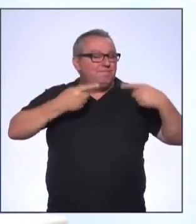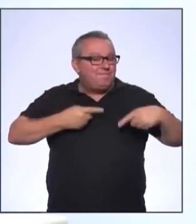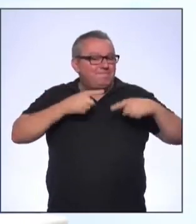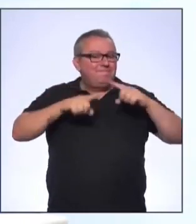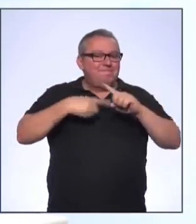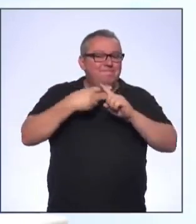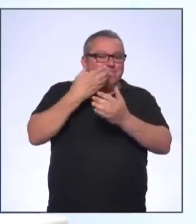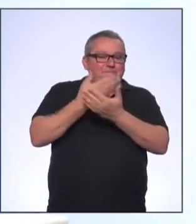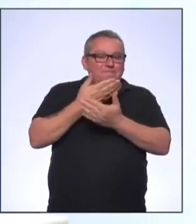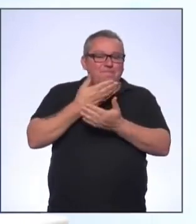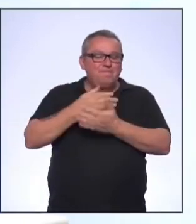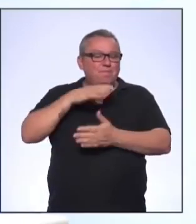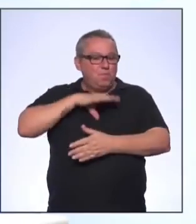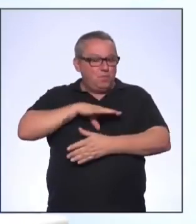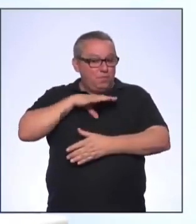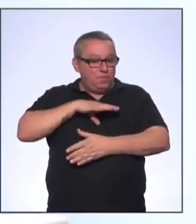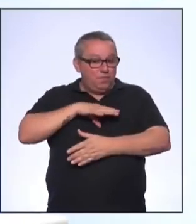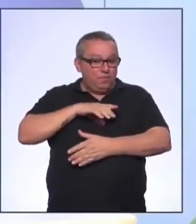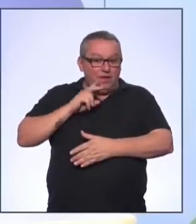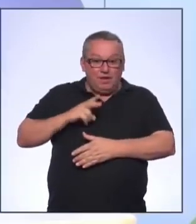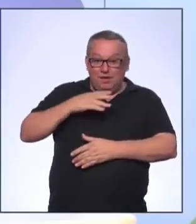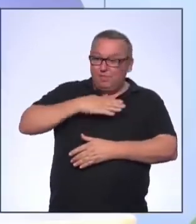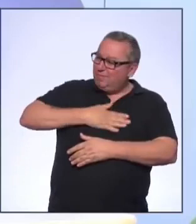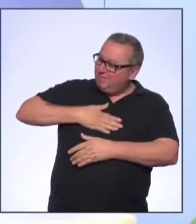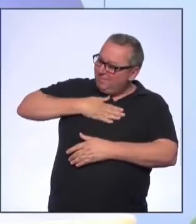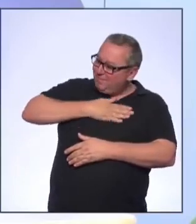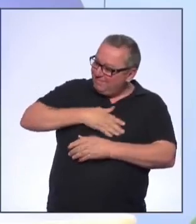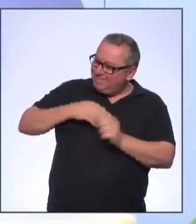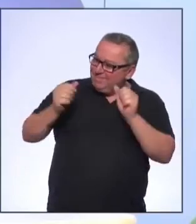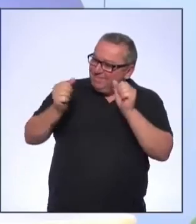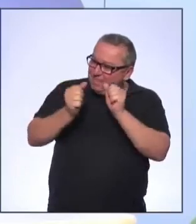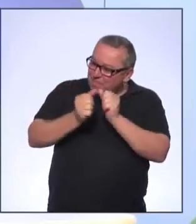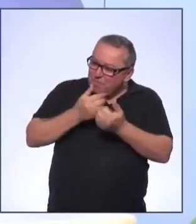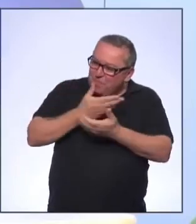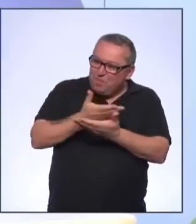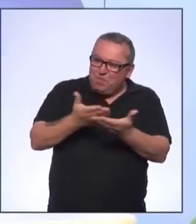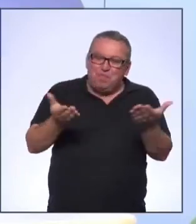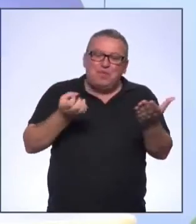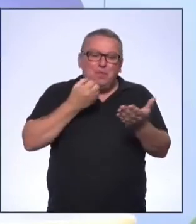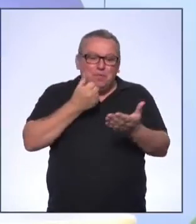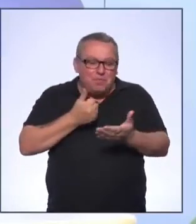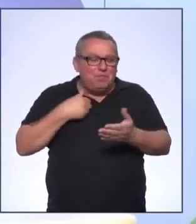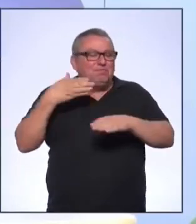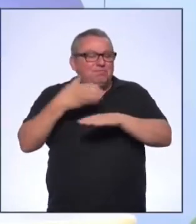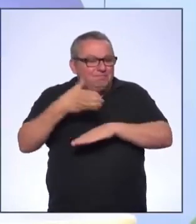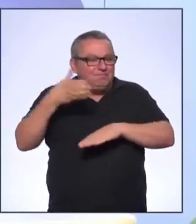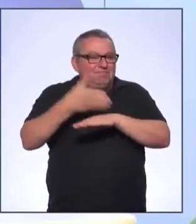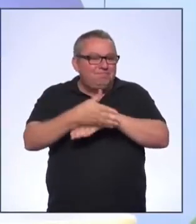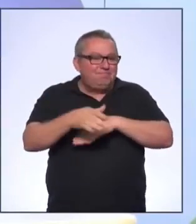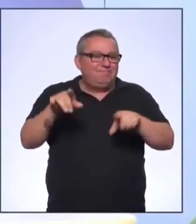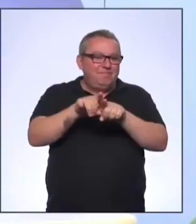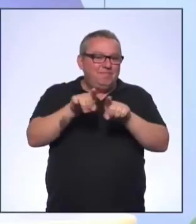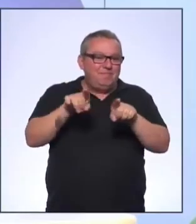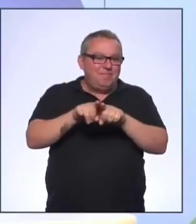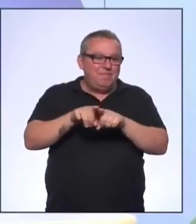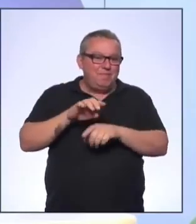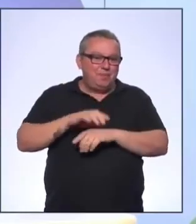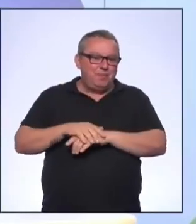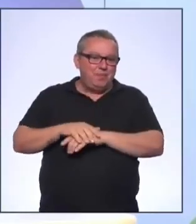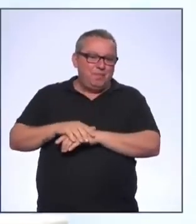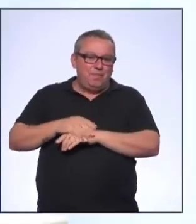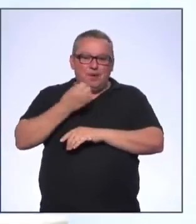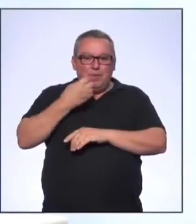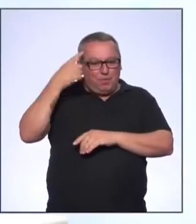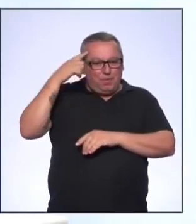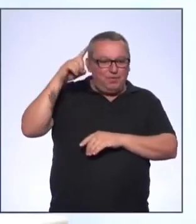aula da língua portuguesa. É sempre um prazer estar aqui com vocês, é muito bom a participação. Então, e bom dia